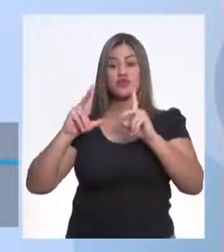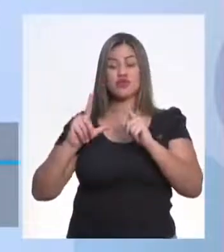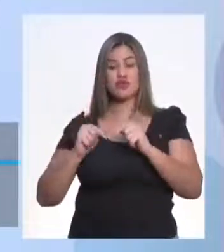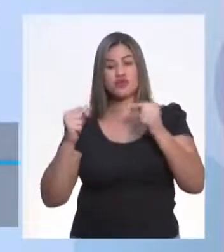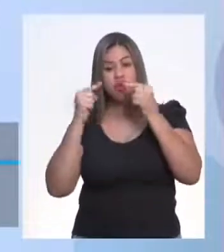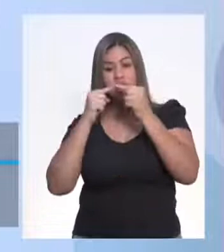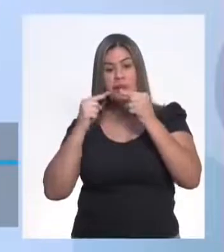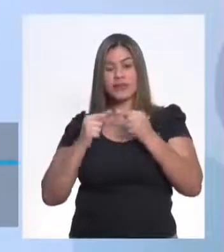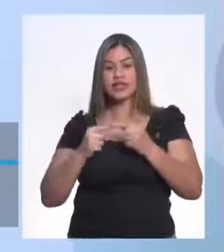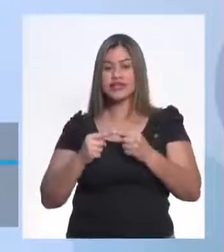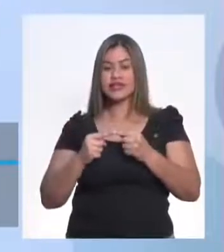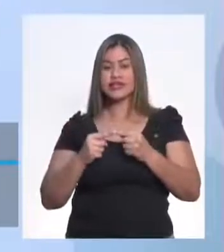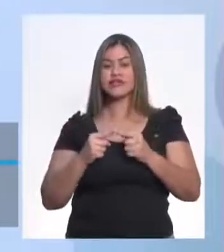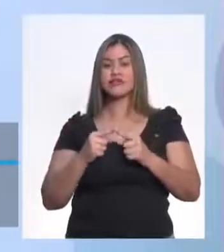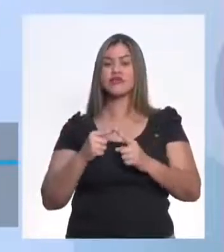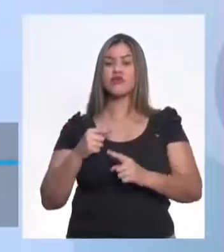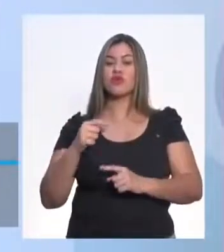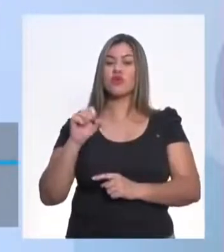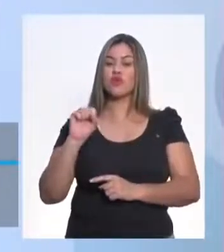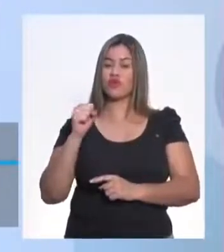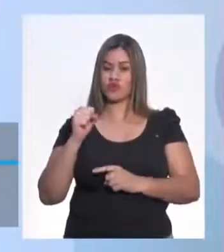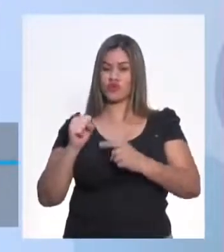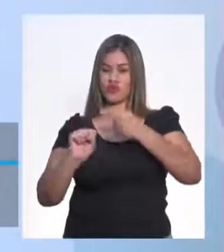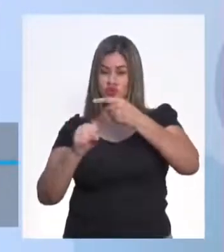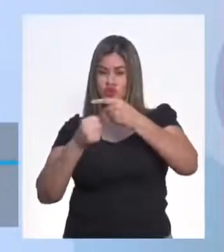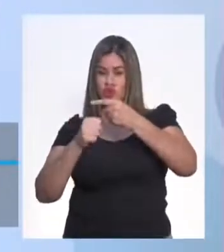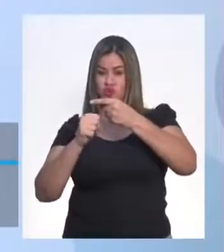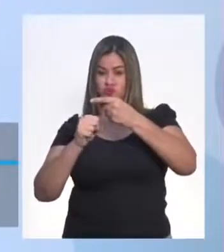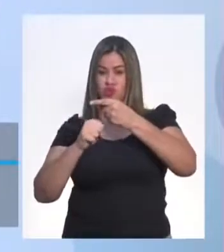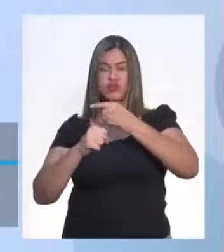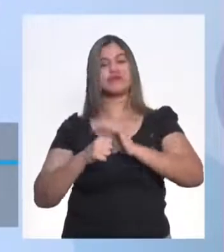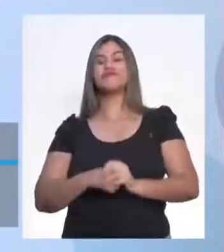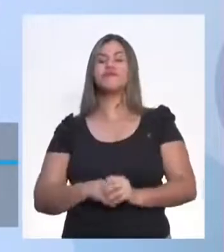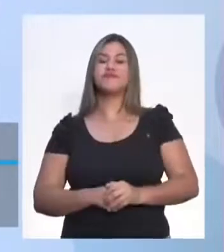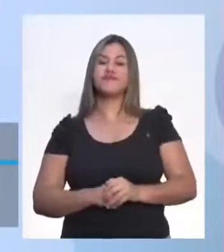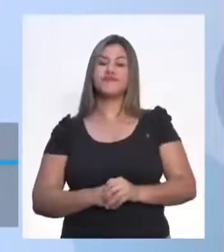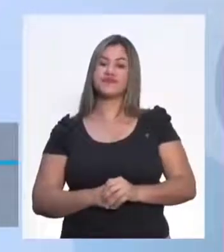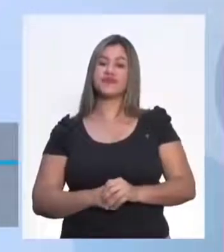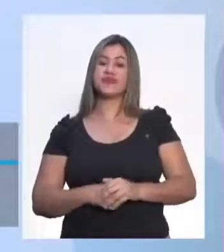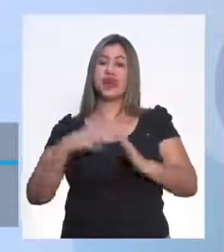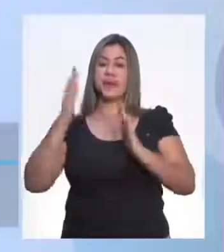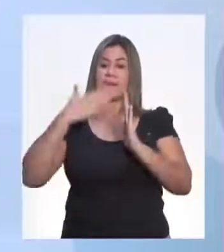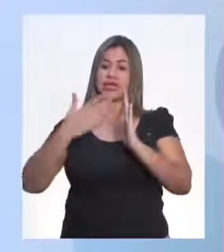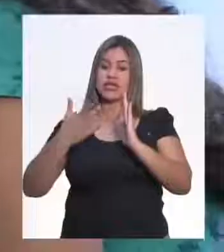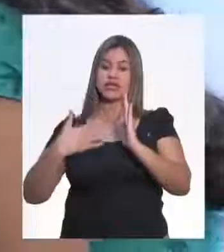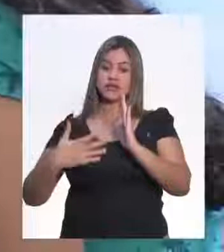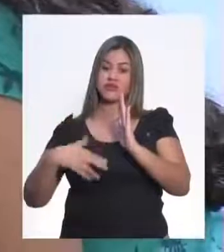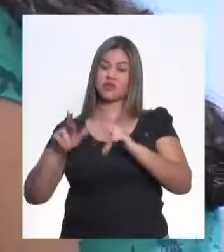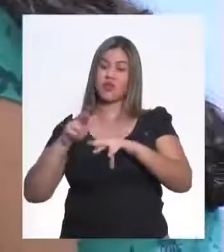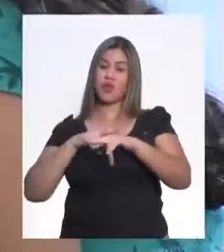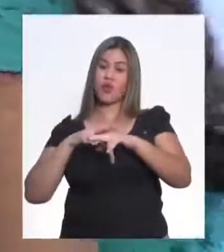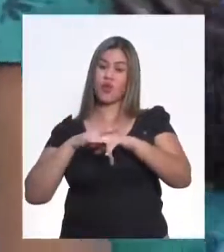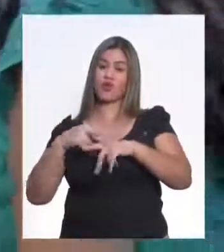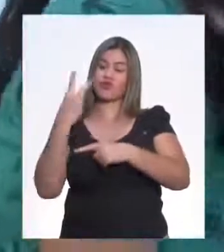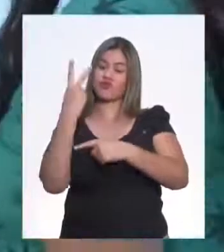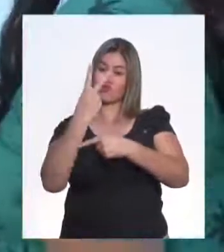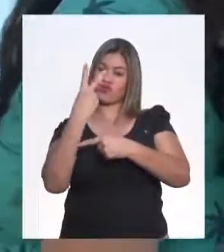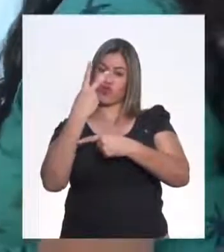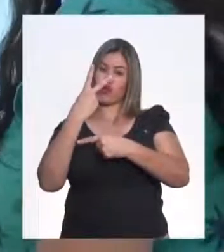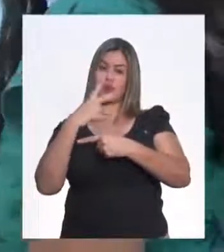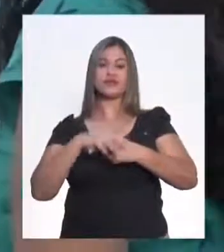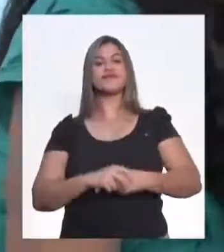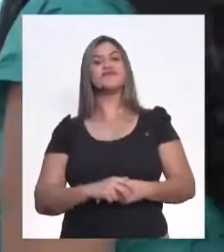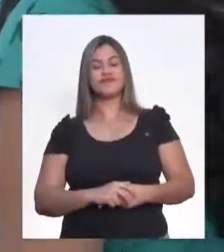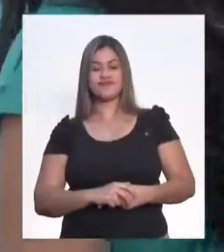2, 3, 4, 5, 6, 7, 8. Total de partes pintadas de roxo, 2.